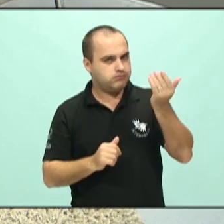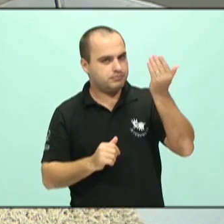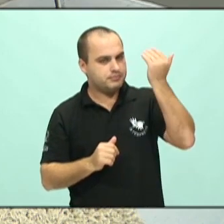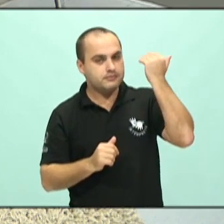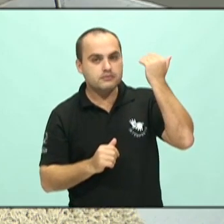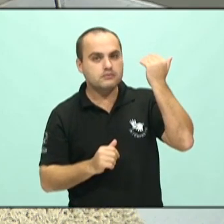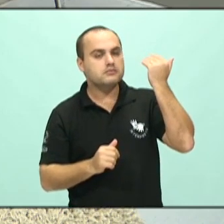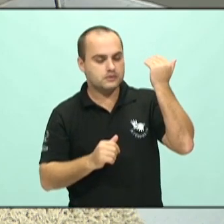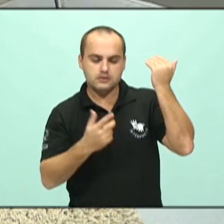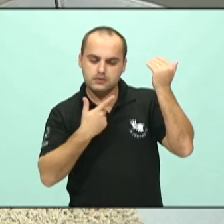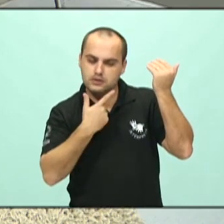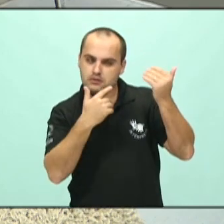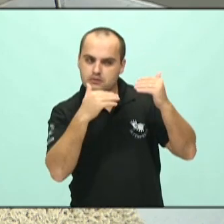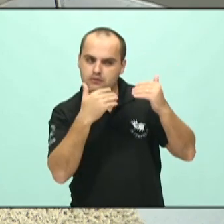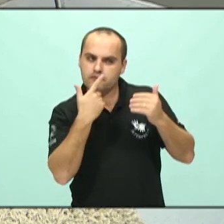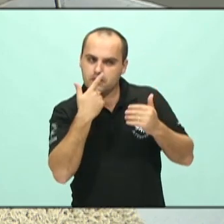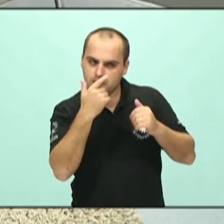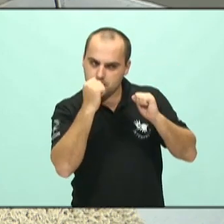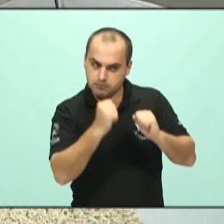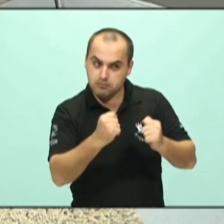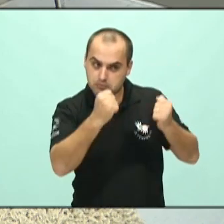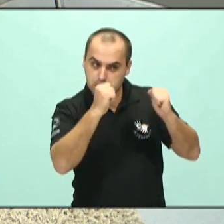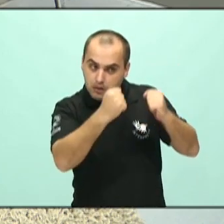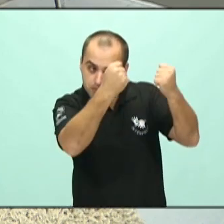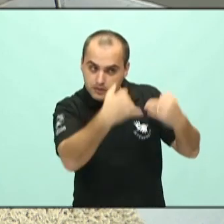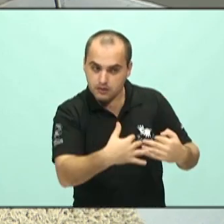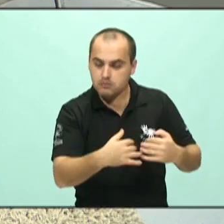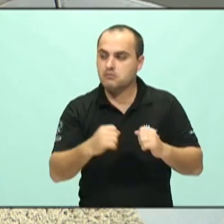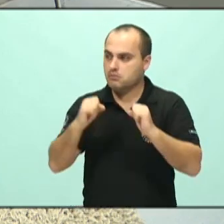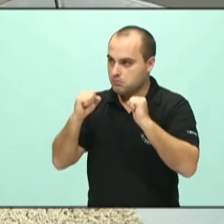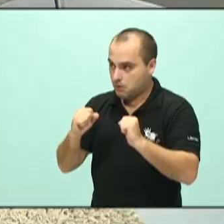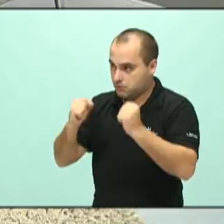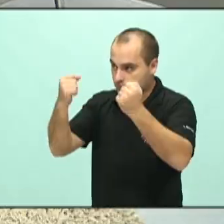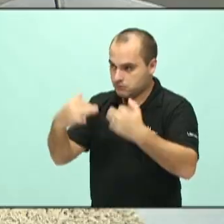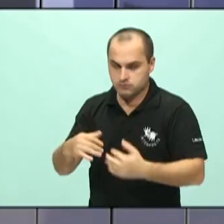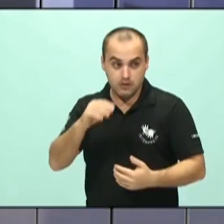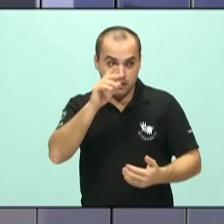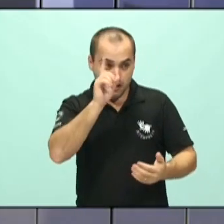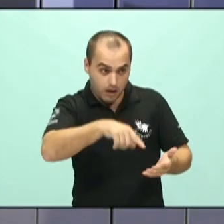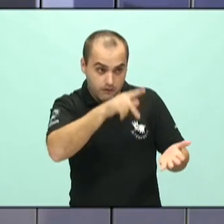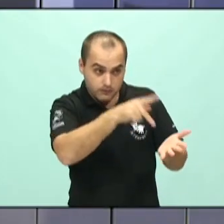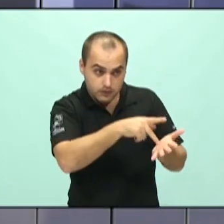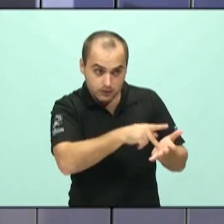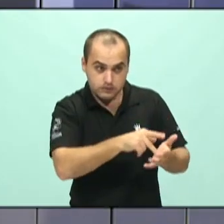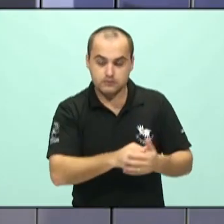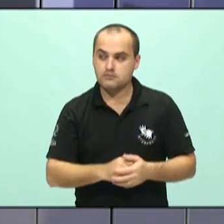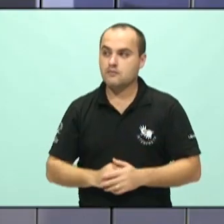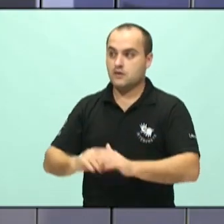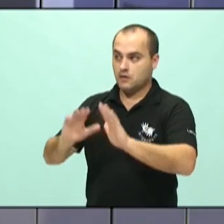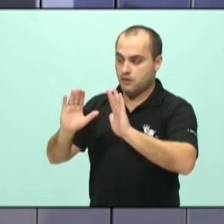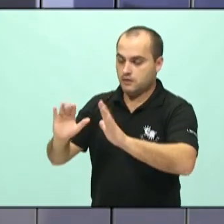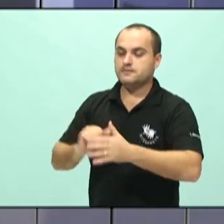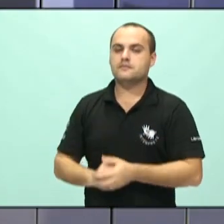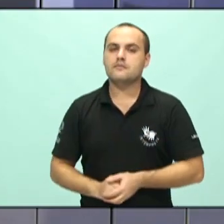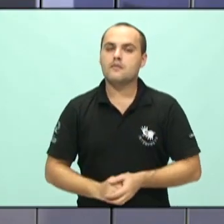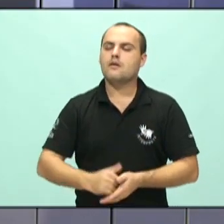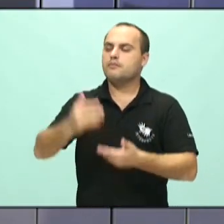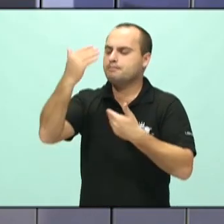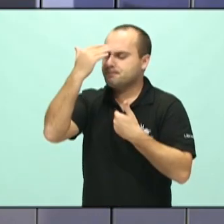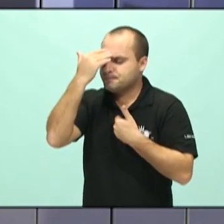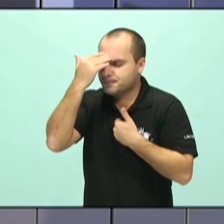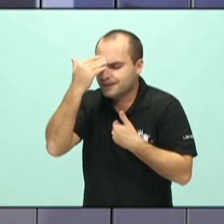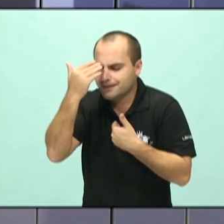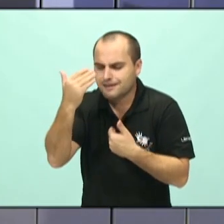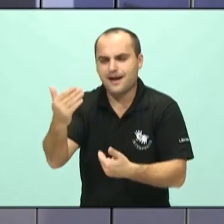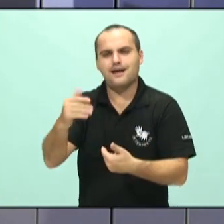disse que falaria sobre isso. Pode ser? Pode ser, sim. Pode ser. Isso é verdade? Carlos Antônio, muito obrigado por essa